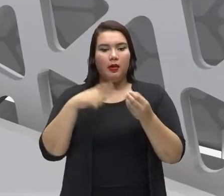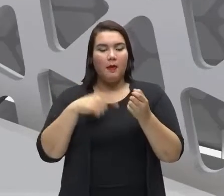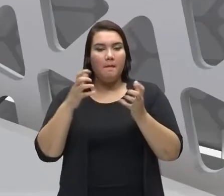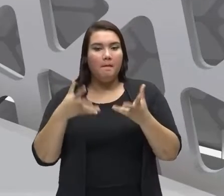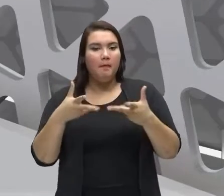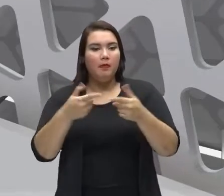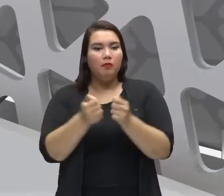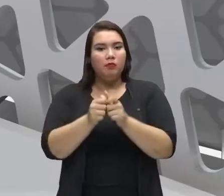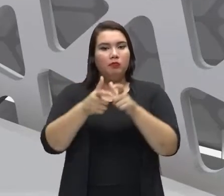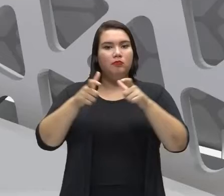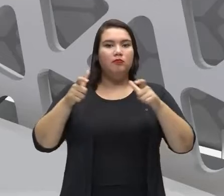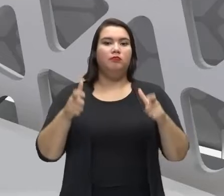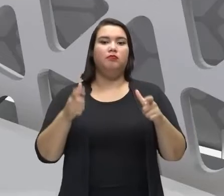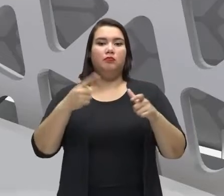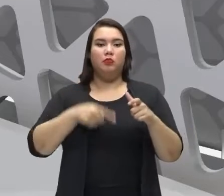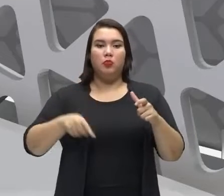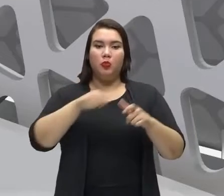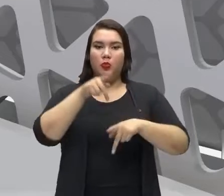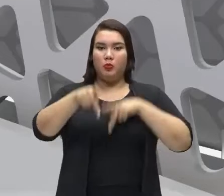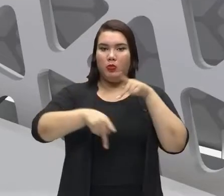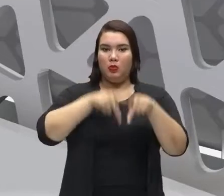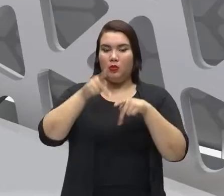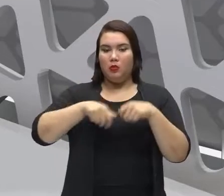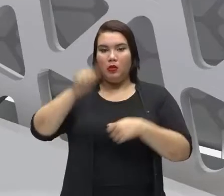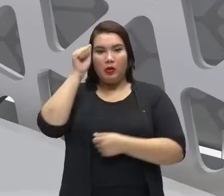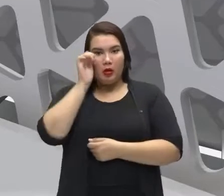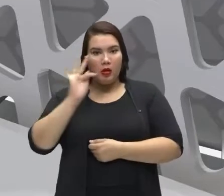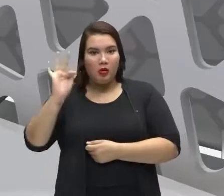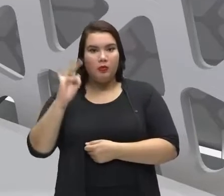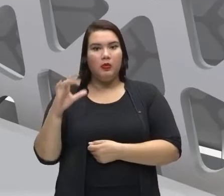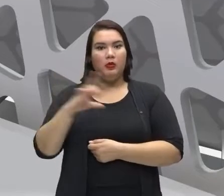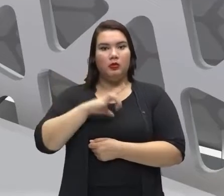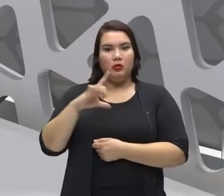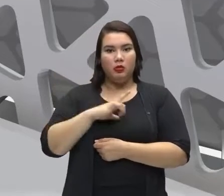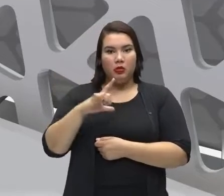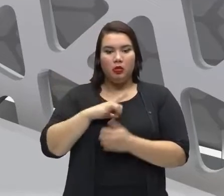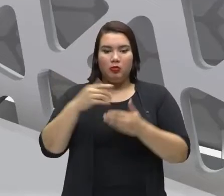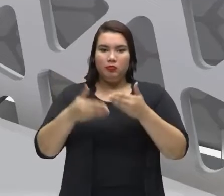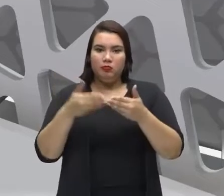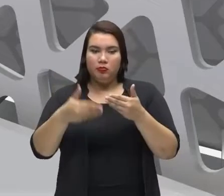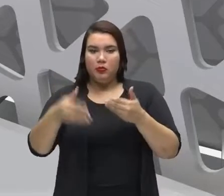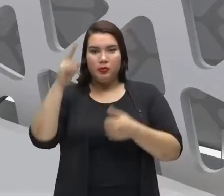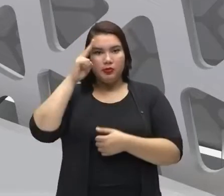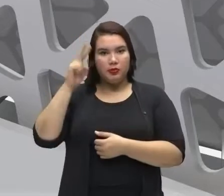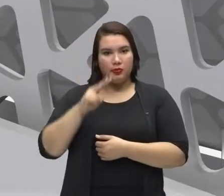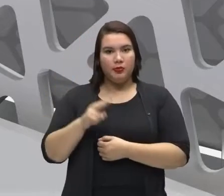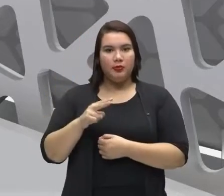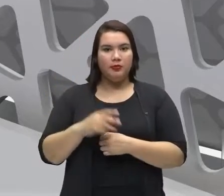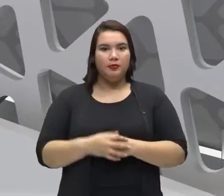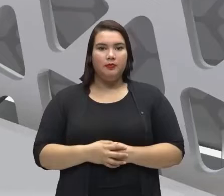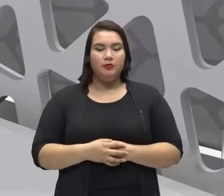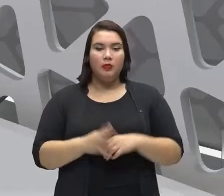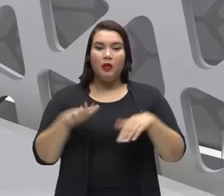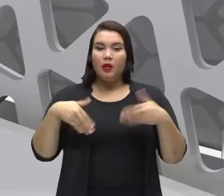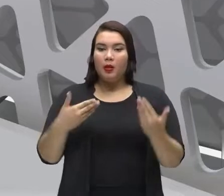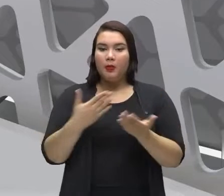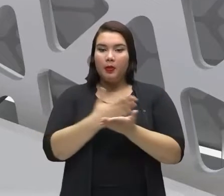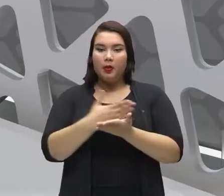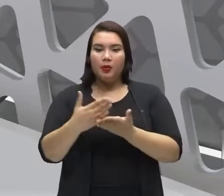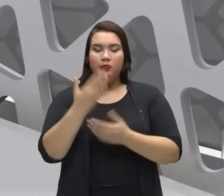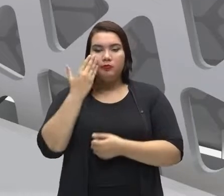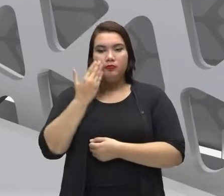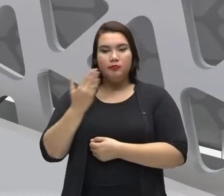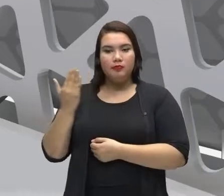o poderio que essas nações africanas iriam ter ao longo da história, tá? E para começar, olha só, nossa